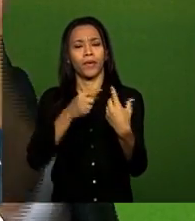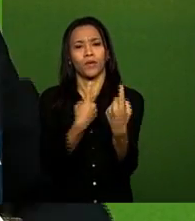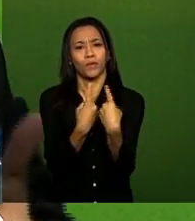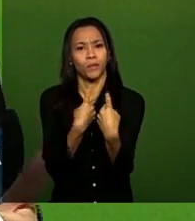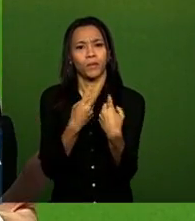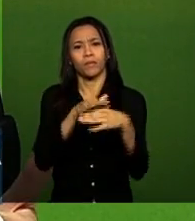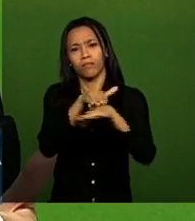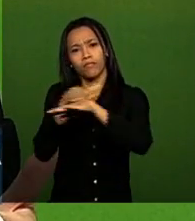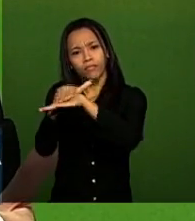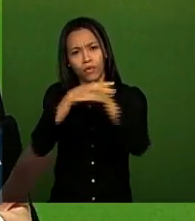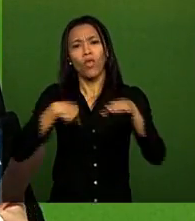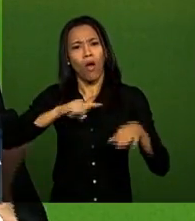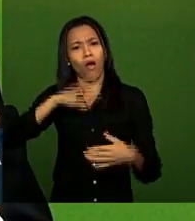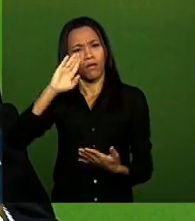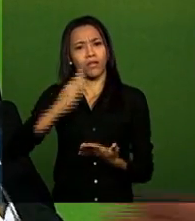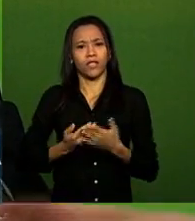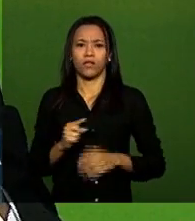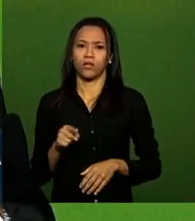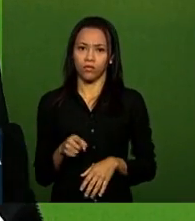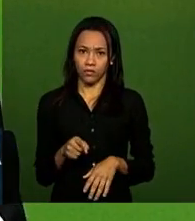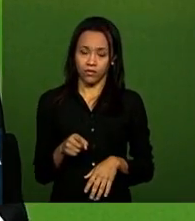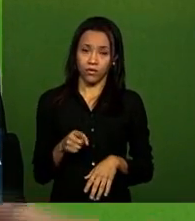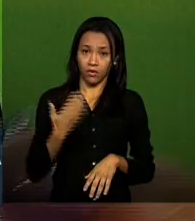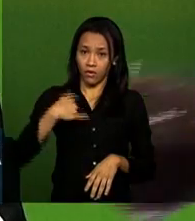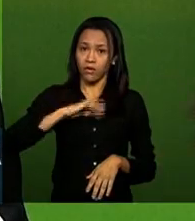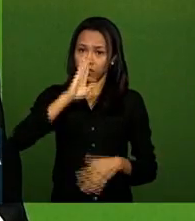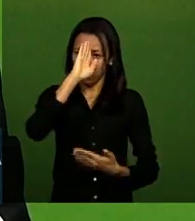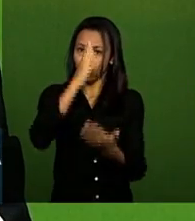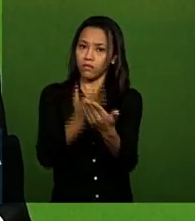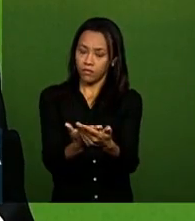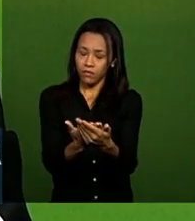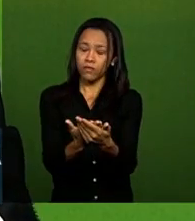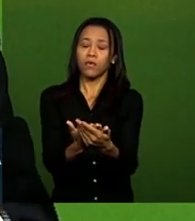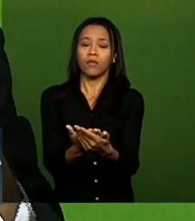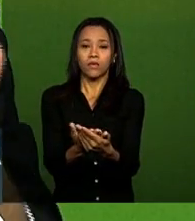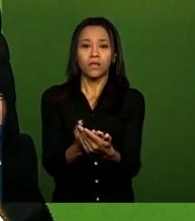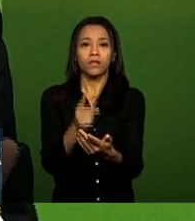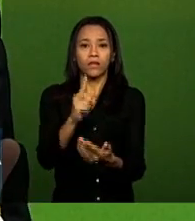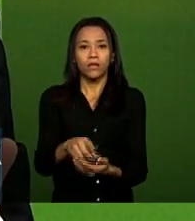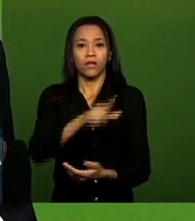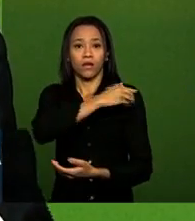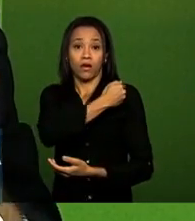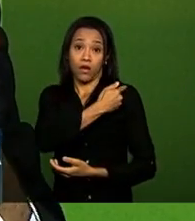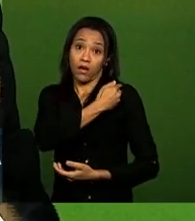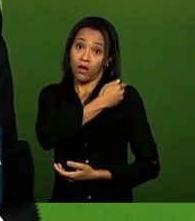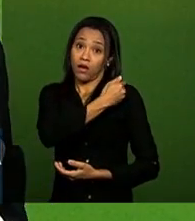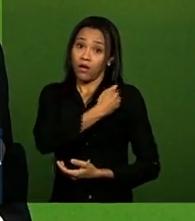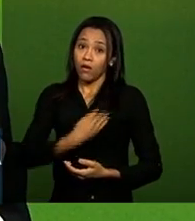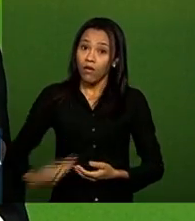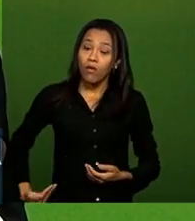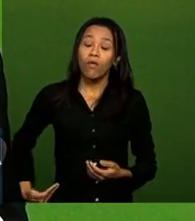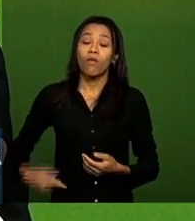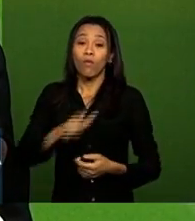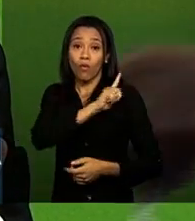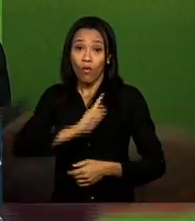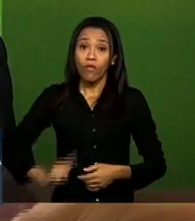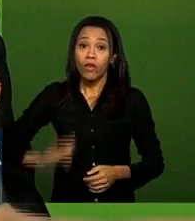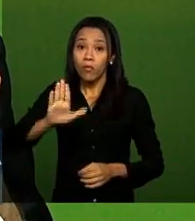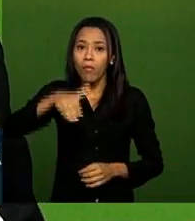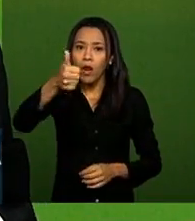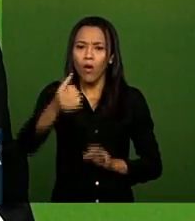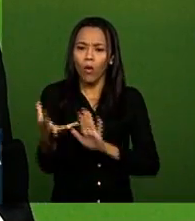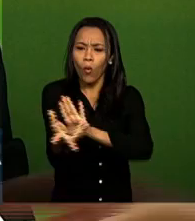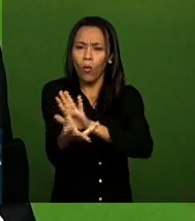Nós acreditamos nisso Nós acreditamos que governamos melhor com mais eficiência